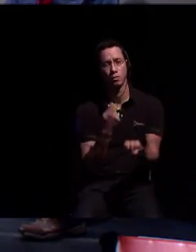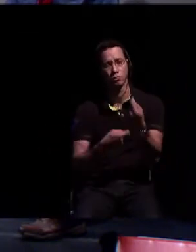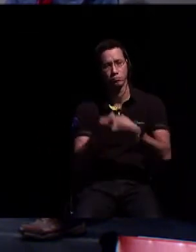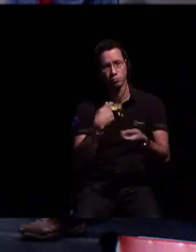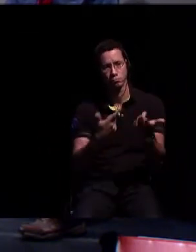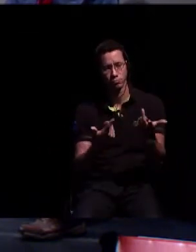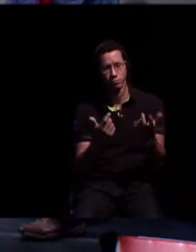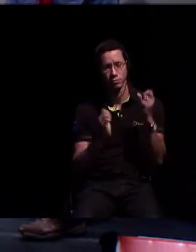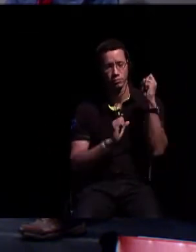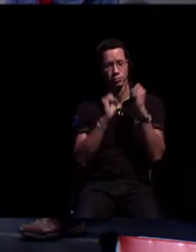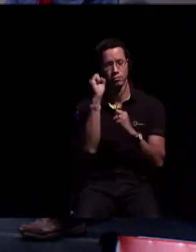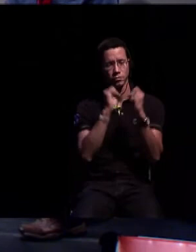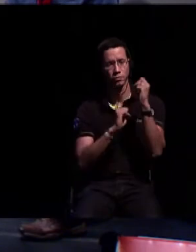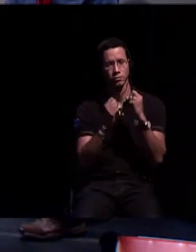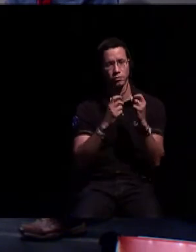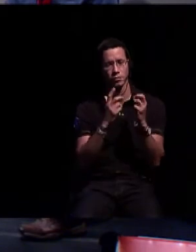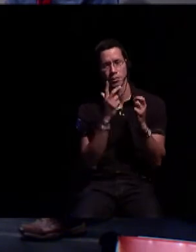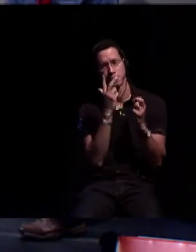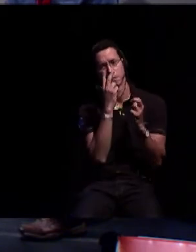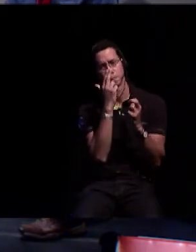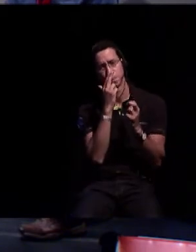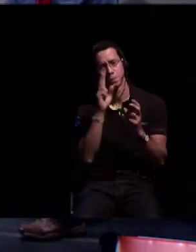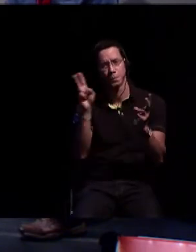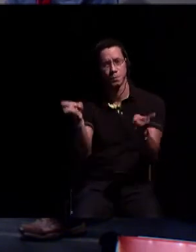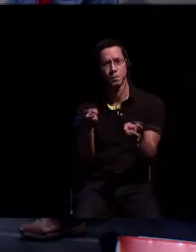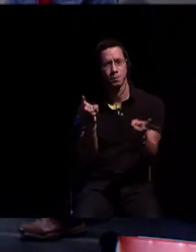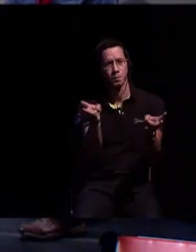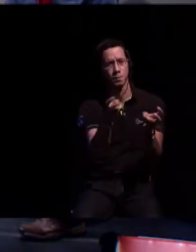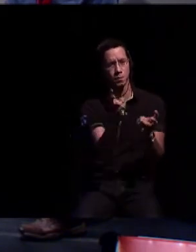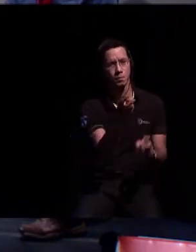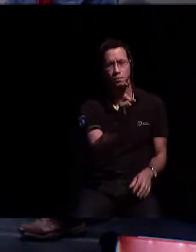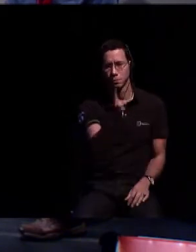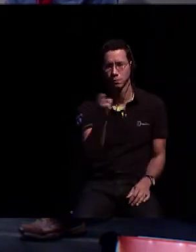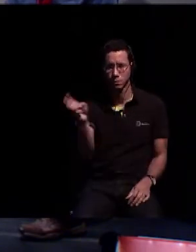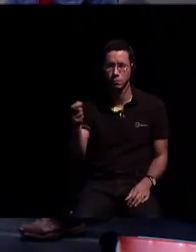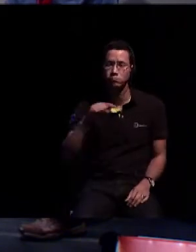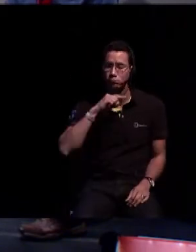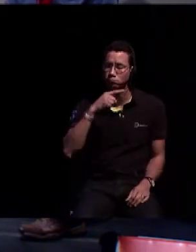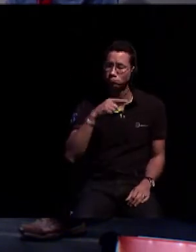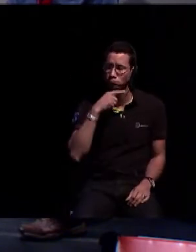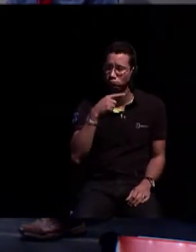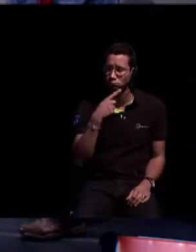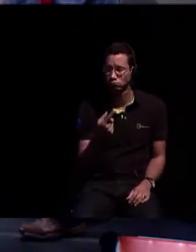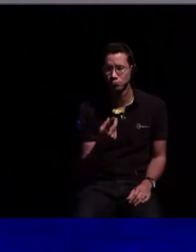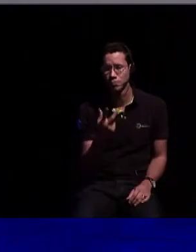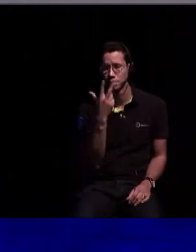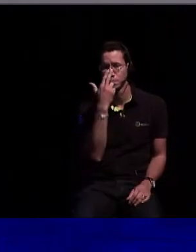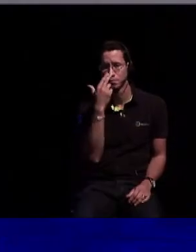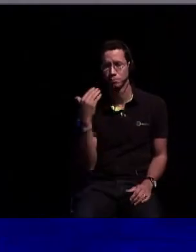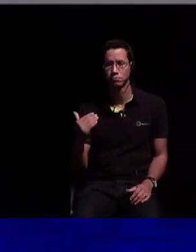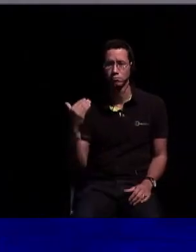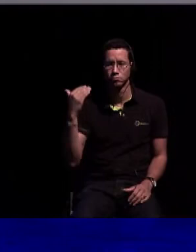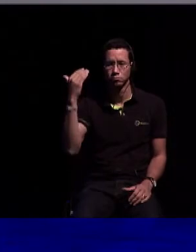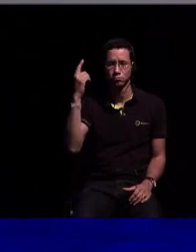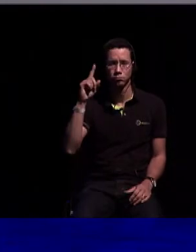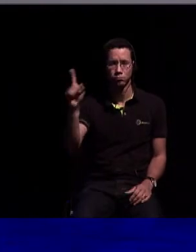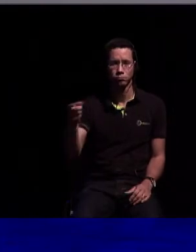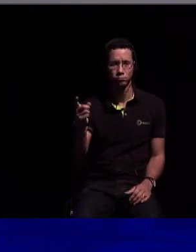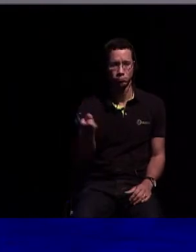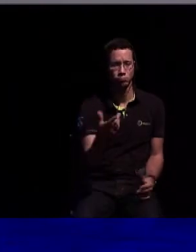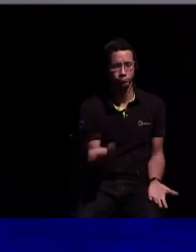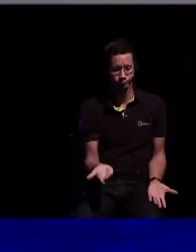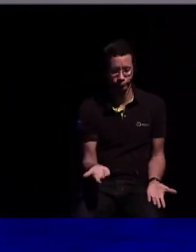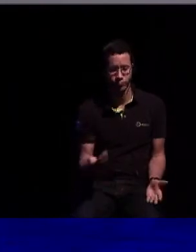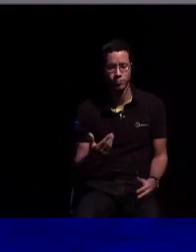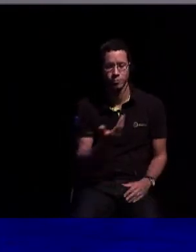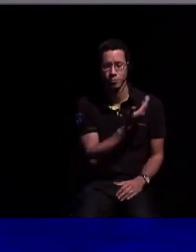not seen to be lucrative. That's not going to generate the profits and the income that the tourism industry wants. And the governments, as they're